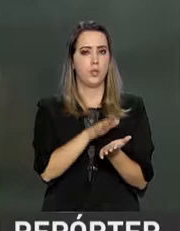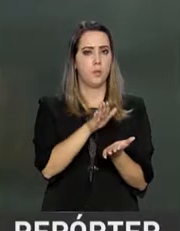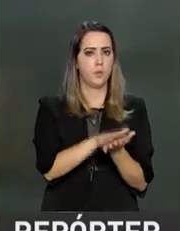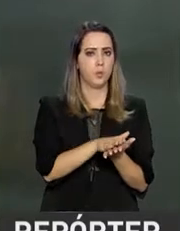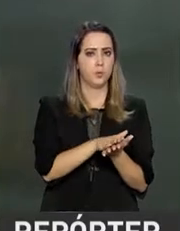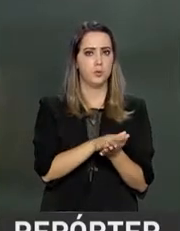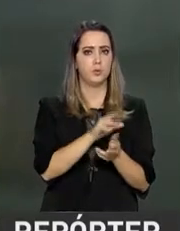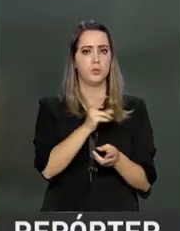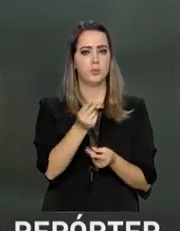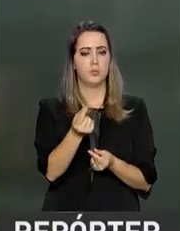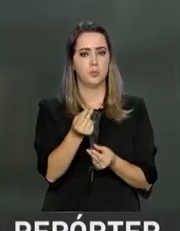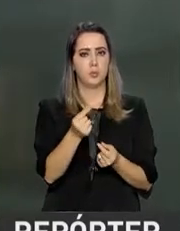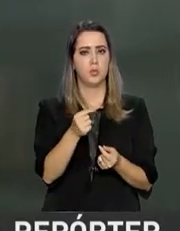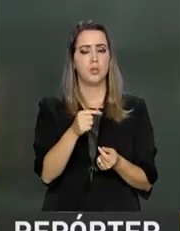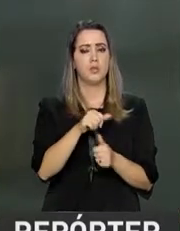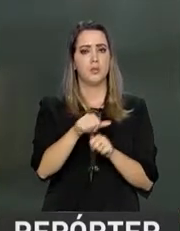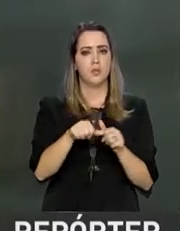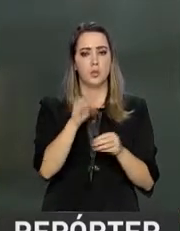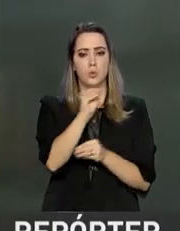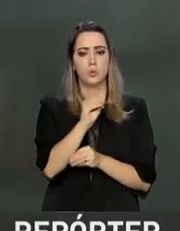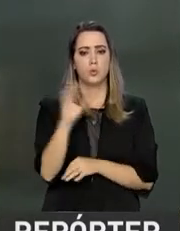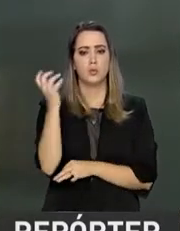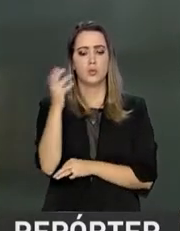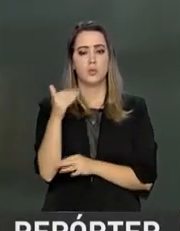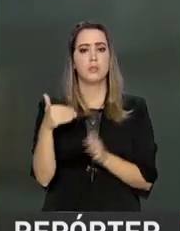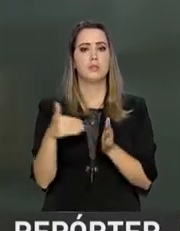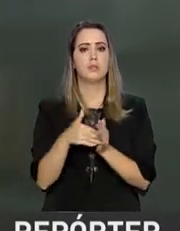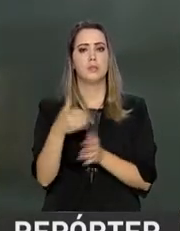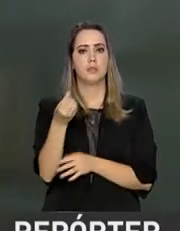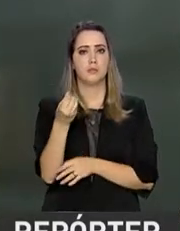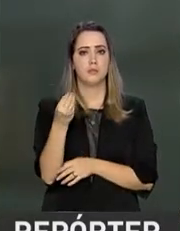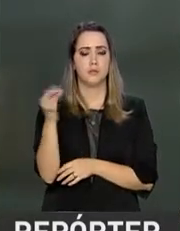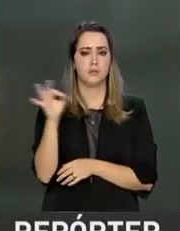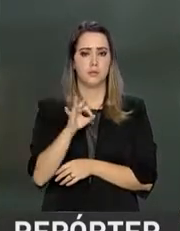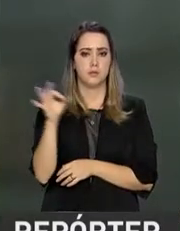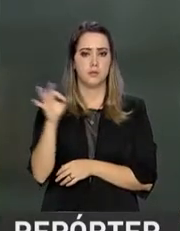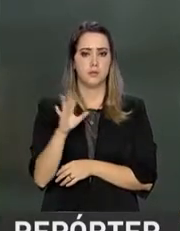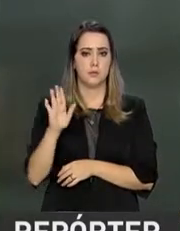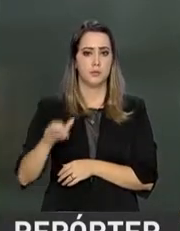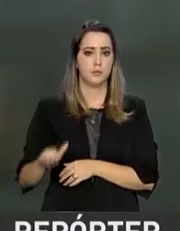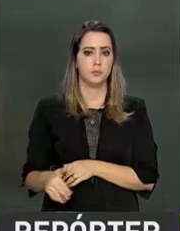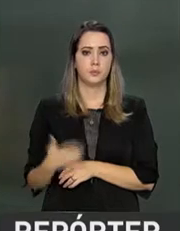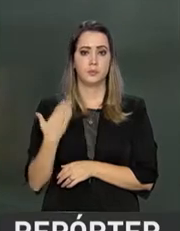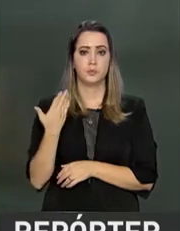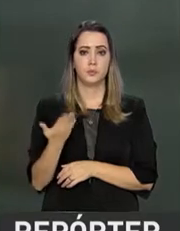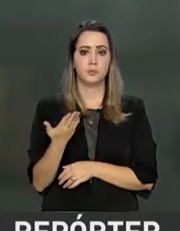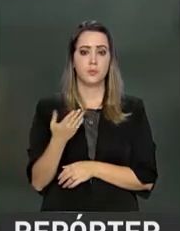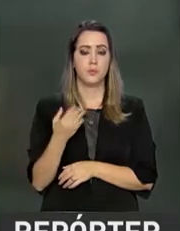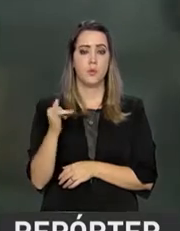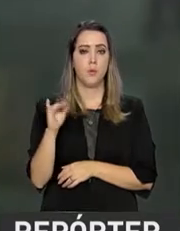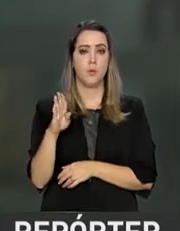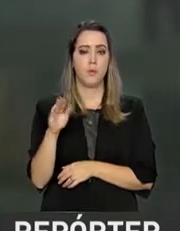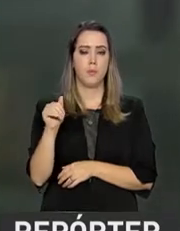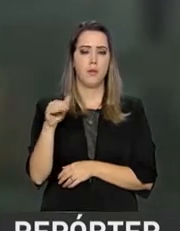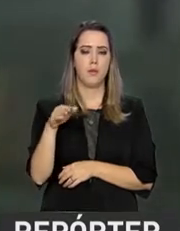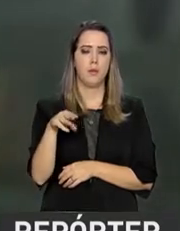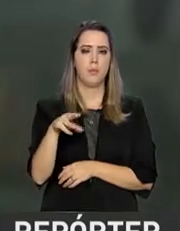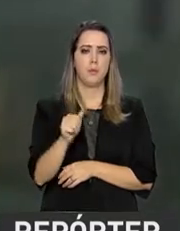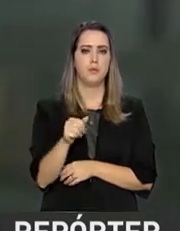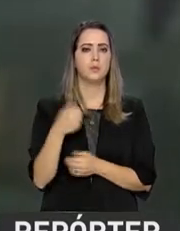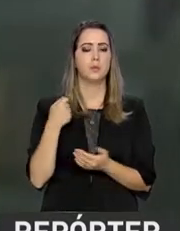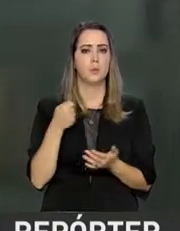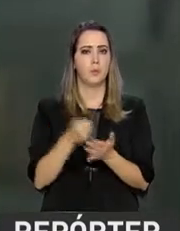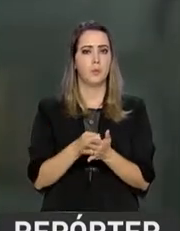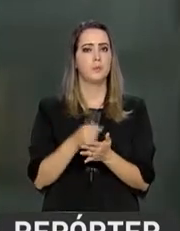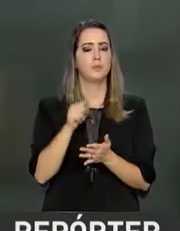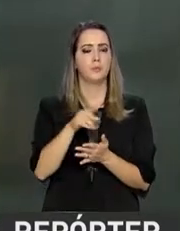podem receber descontos de até 60% nos valores das multas aplicadas. Segundo o IBAMA, o potencial é de aplicação